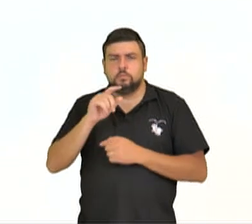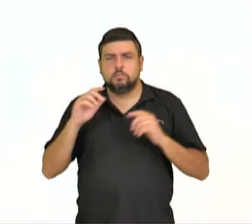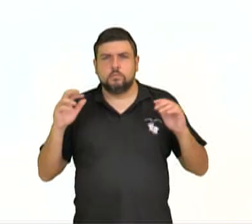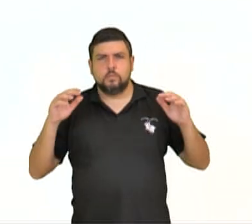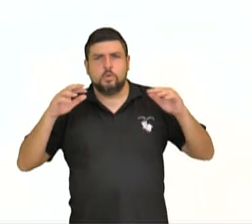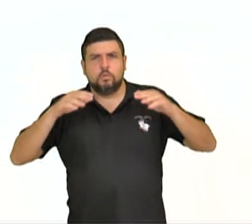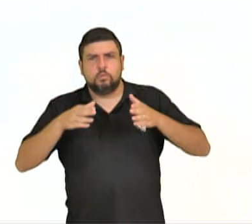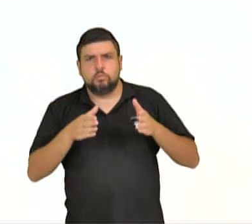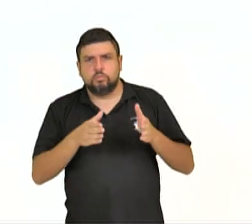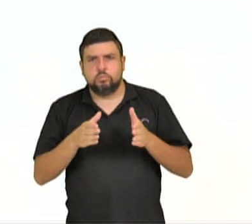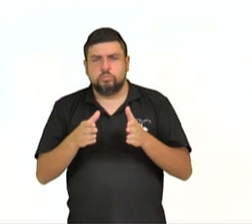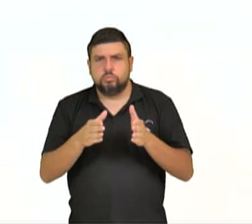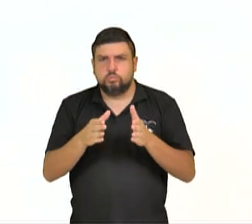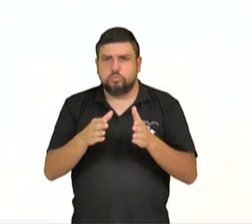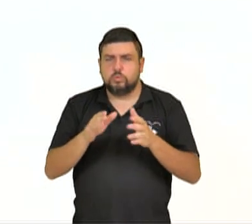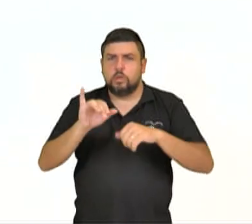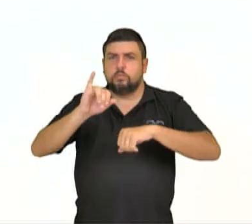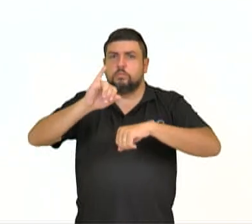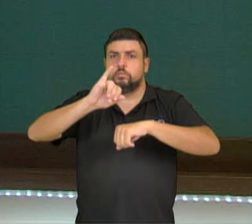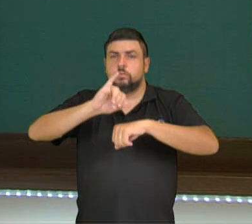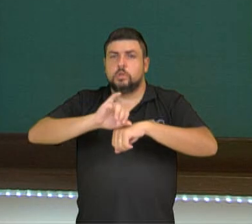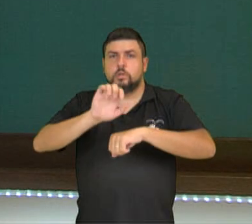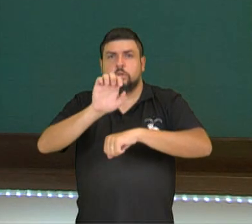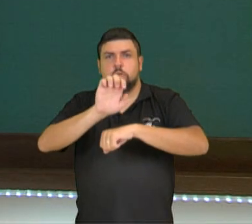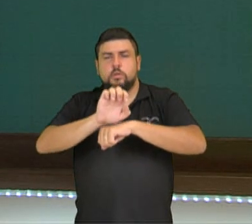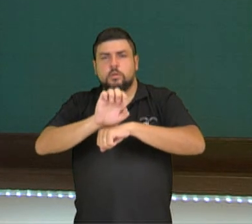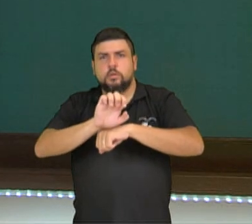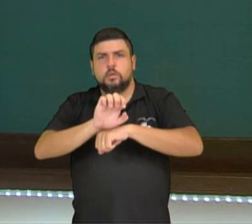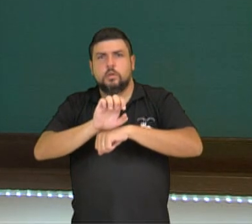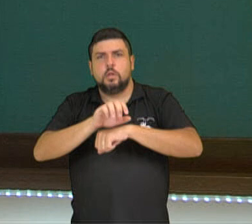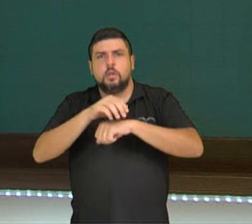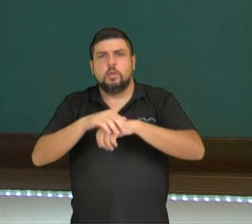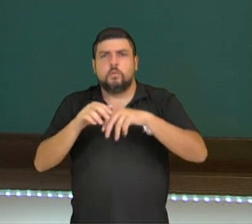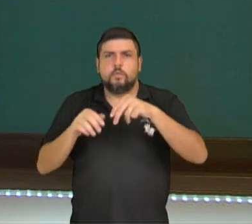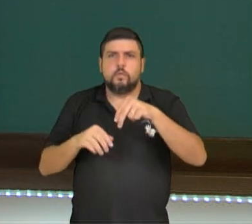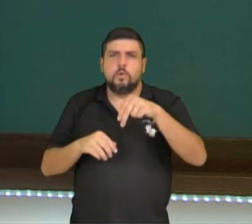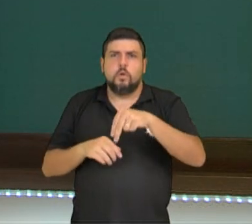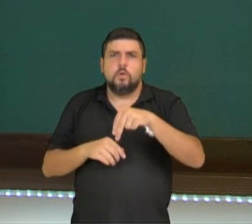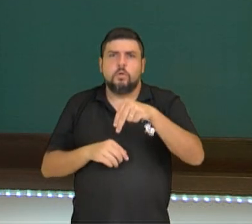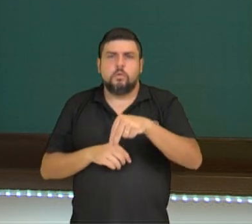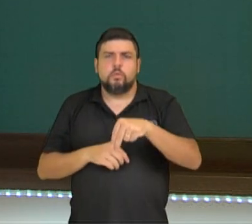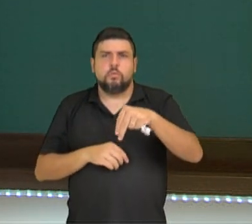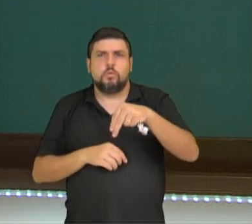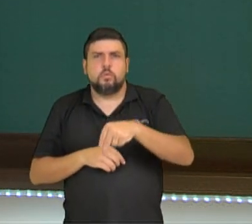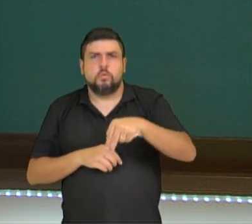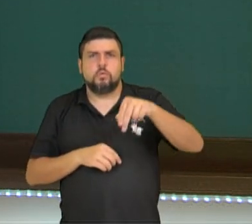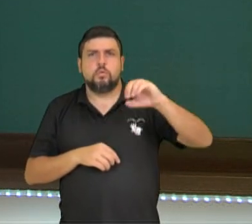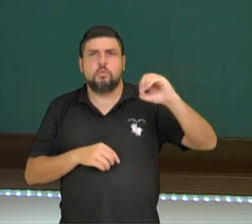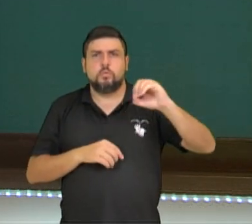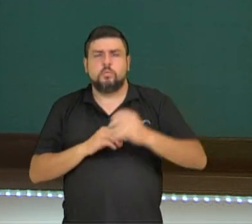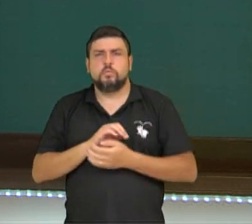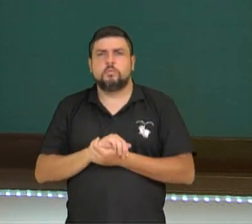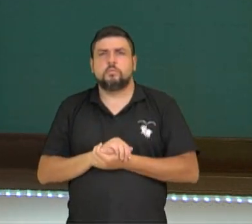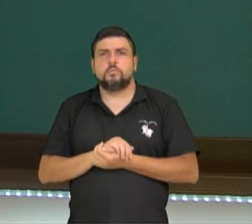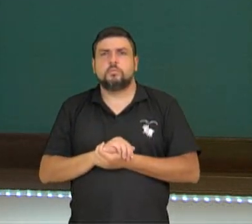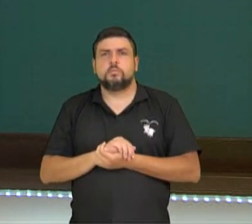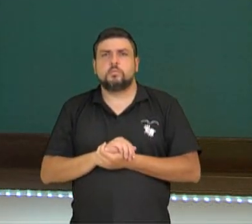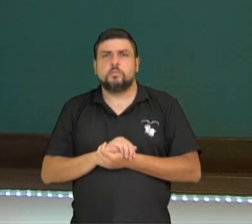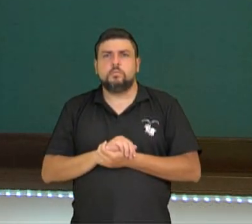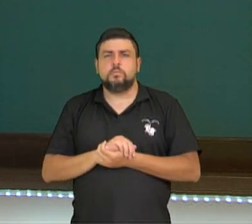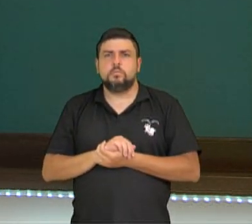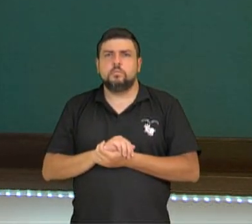central do estado e indo em direção lá ao noroeste. Então, Alto Ivaí e o Baixo